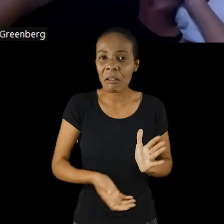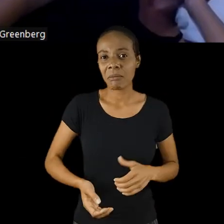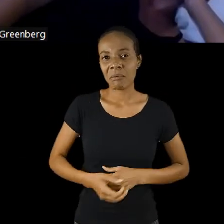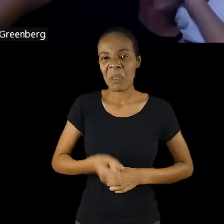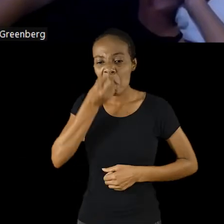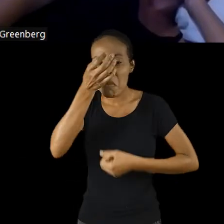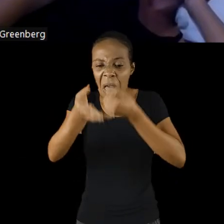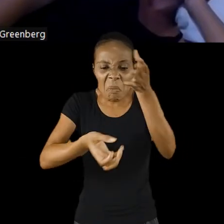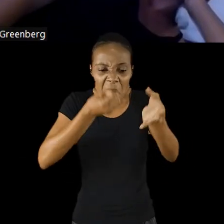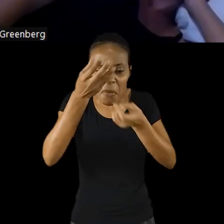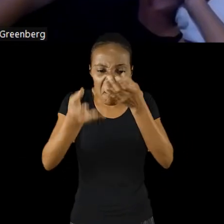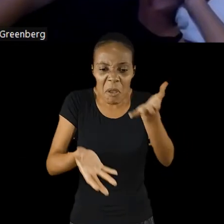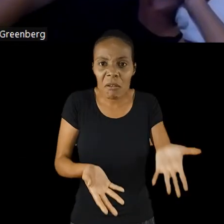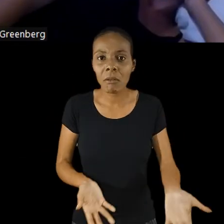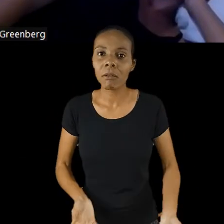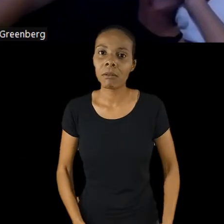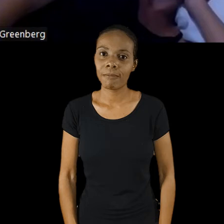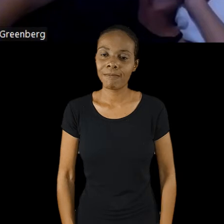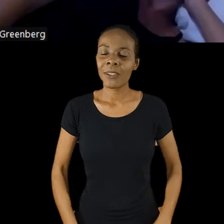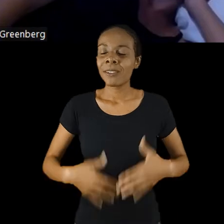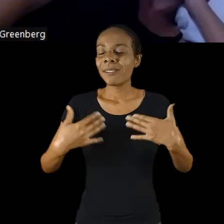Nossa, gente,